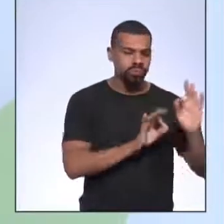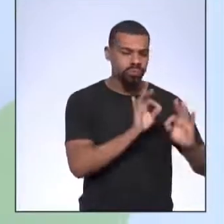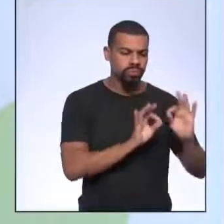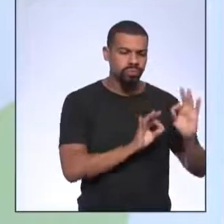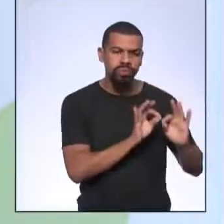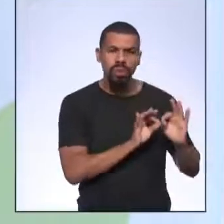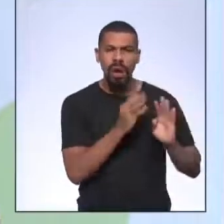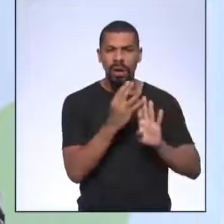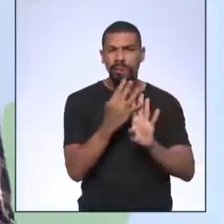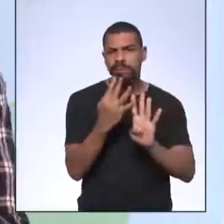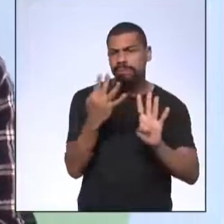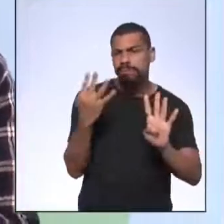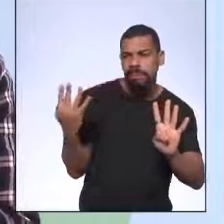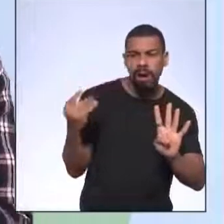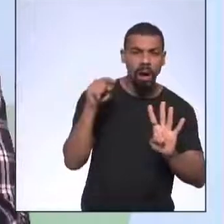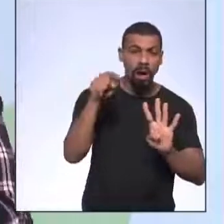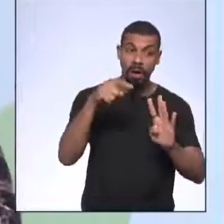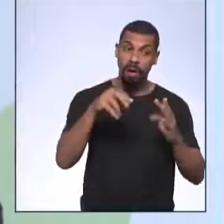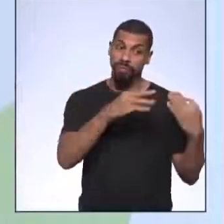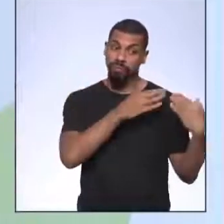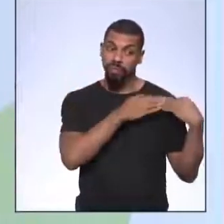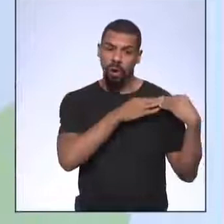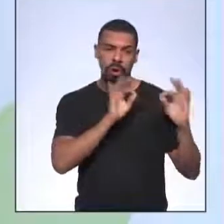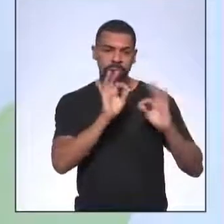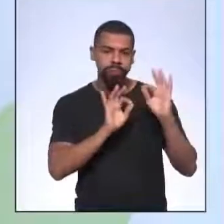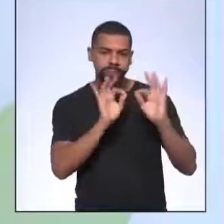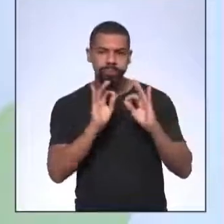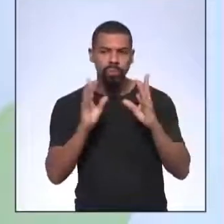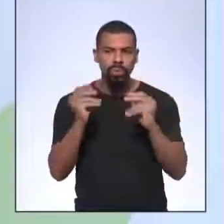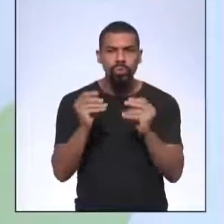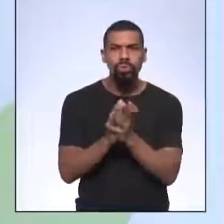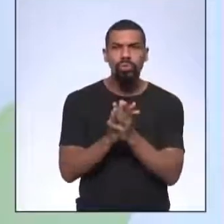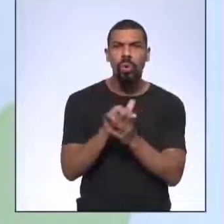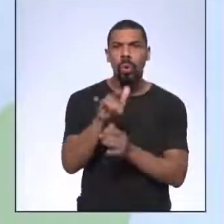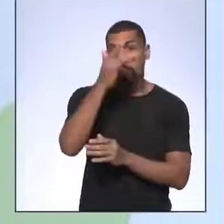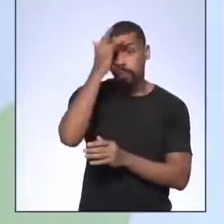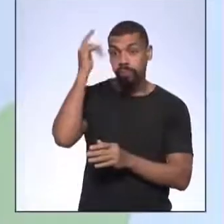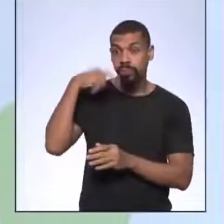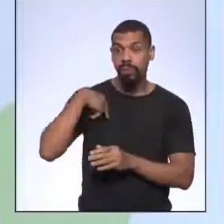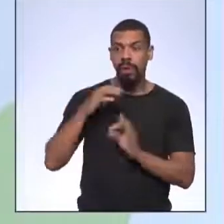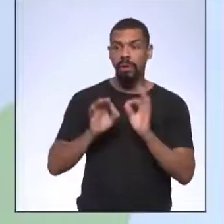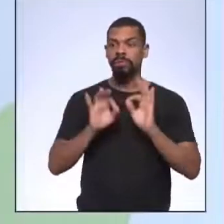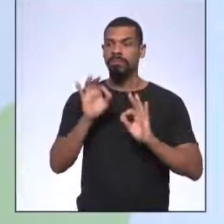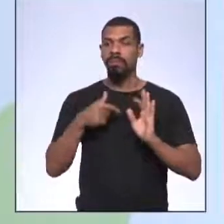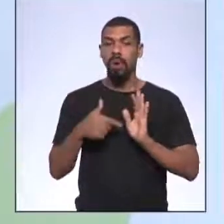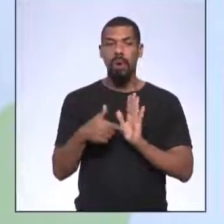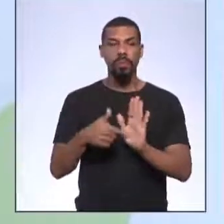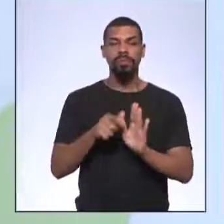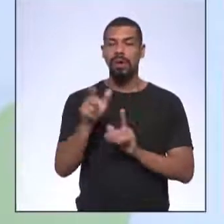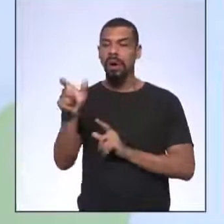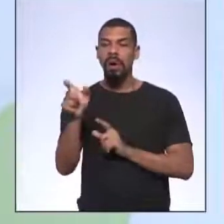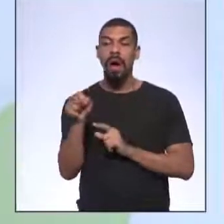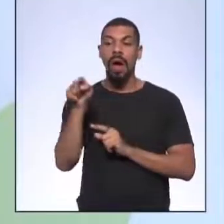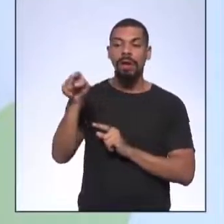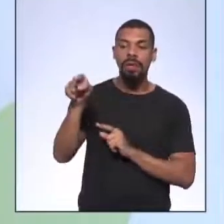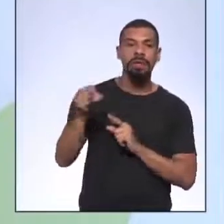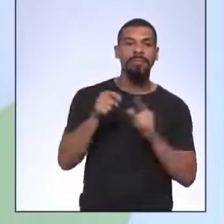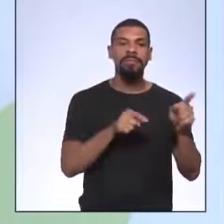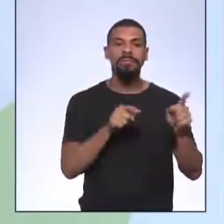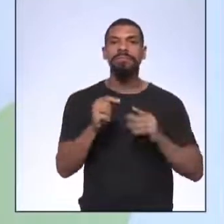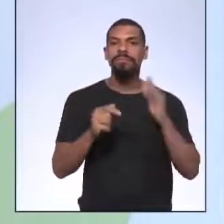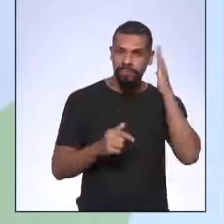organizar as filas você vai ficar com essa fruta organizar por ser uma pessoa assim que vai mostrar né